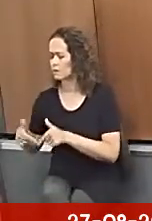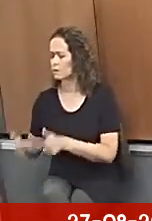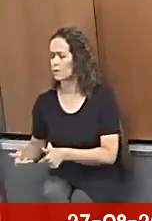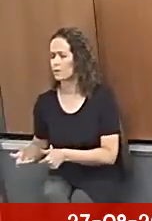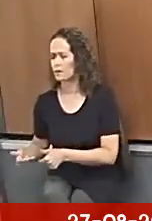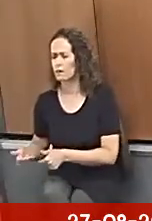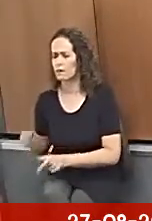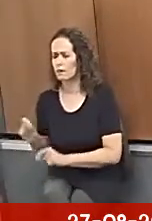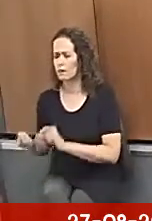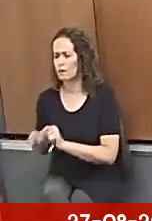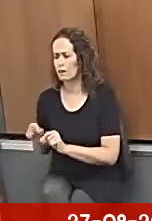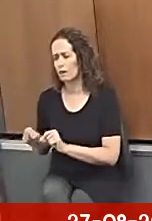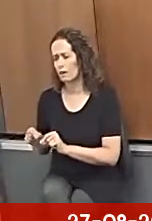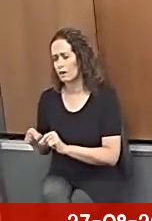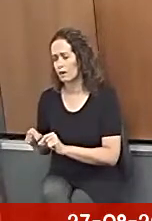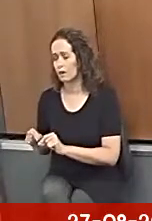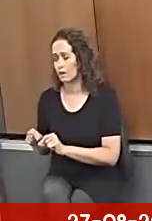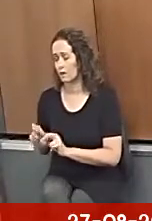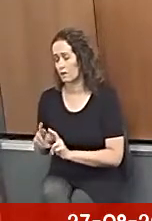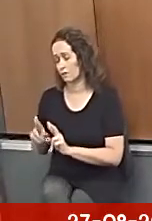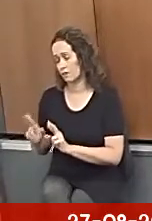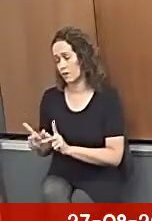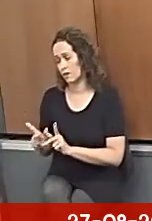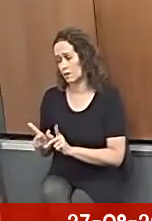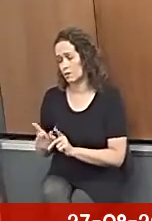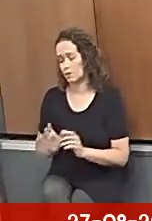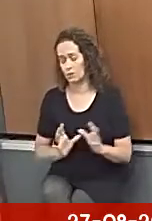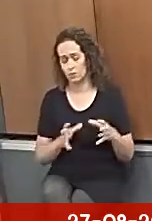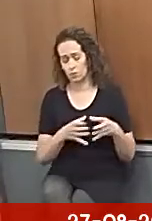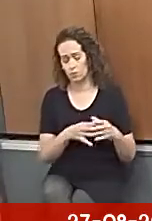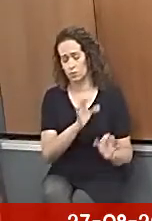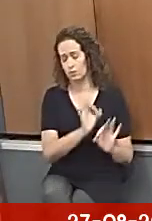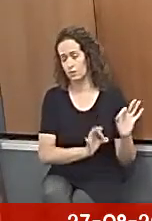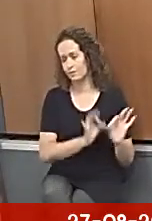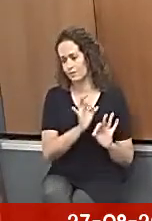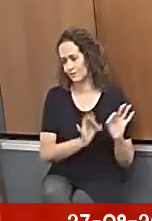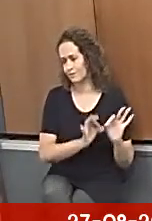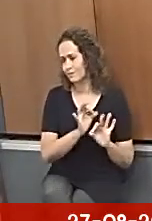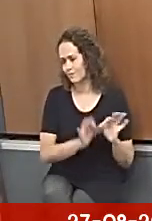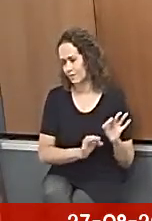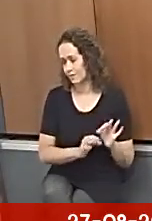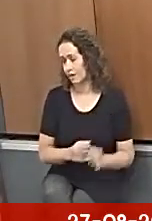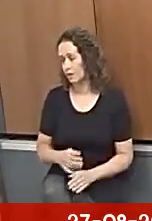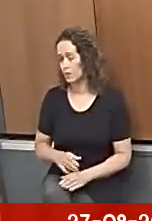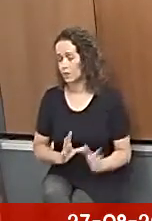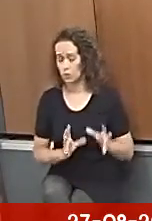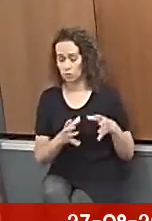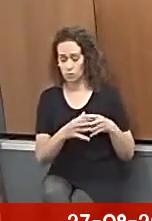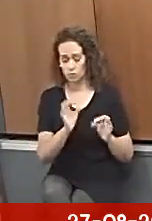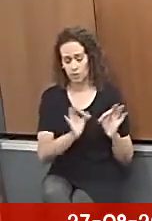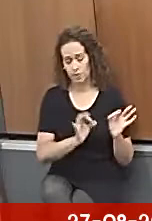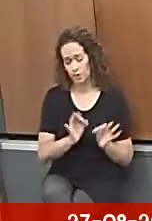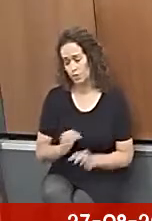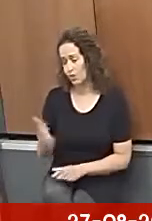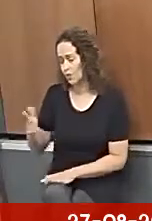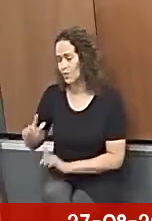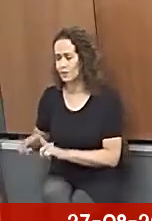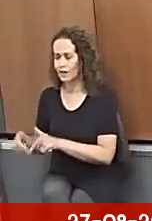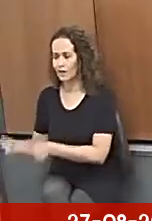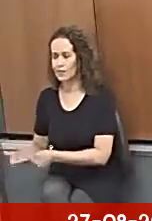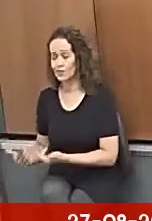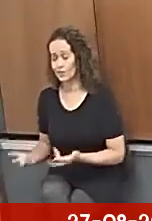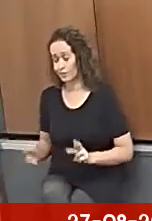tem é diferente de quem planeja quem opera é diferente de quem planeja então tem que ter um intercâmbio essas duas